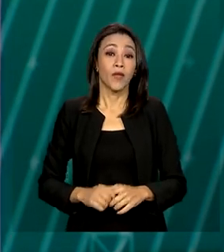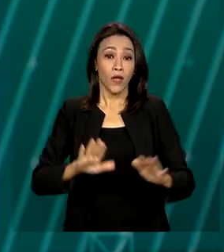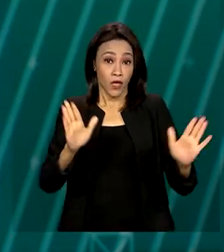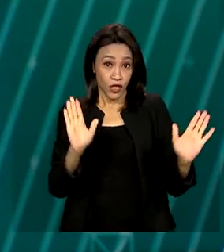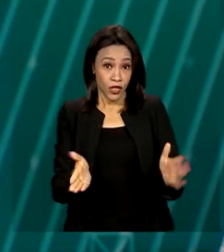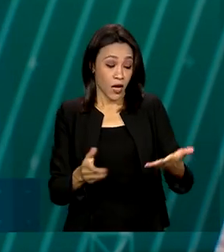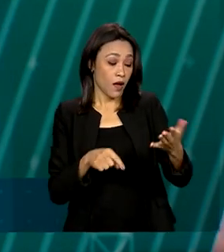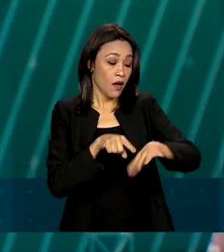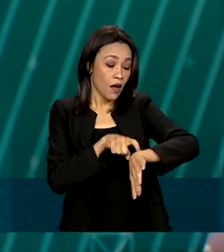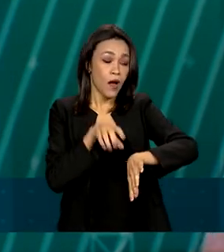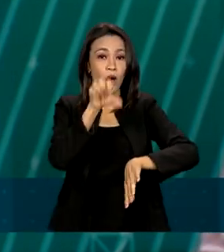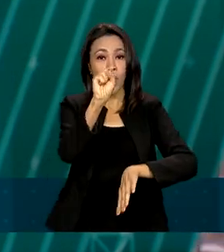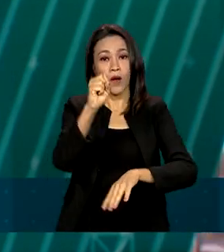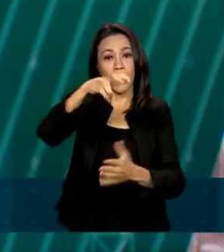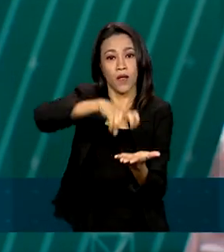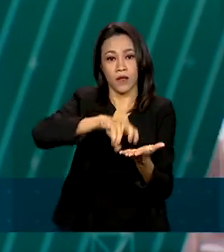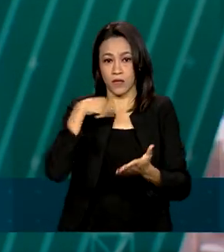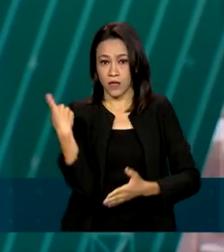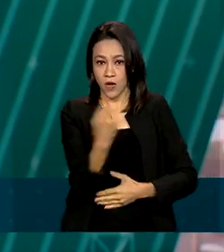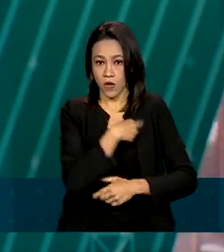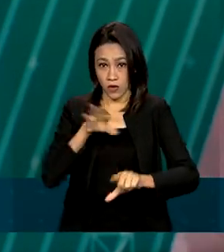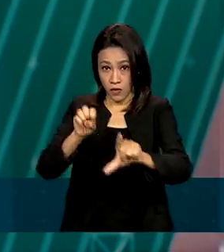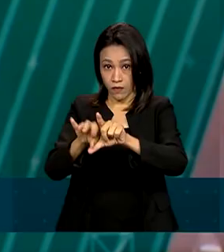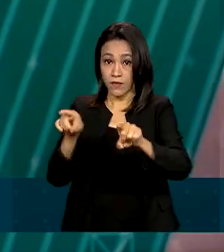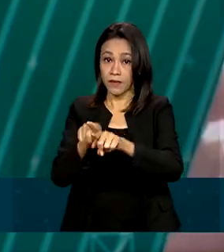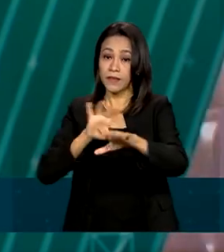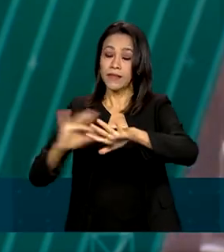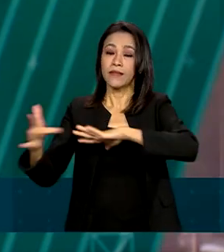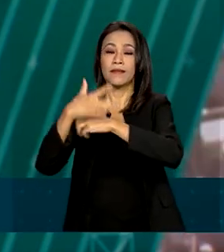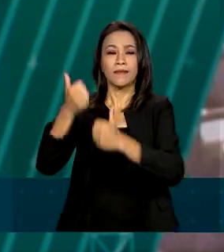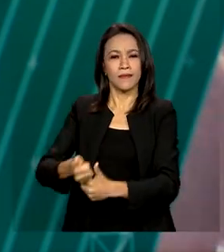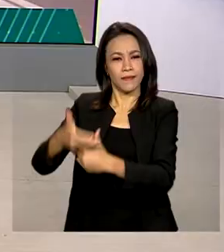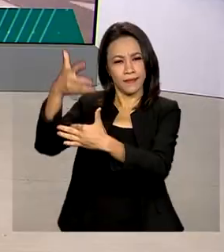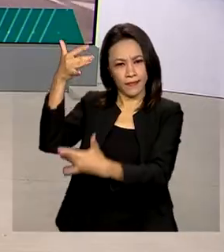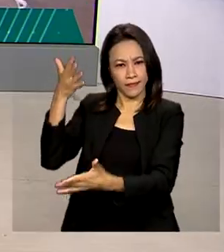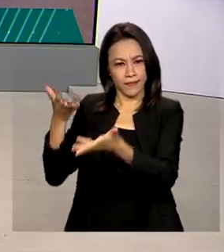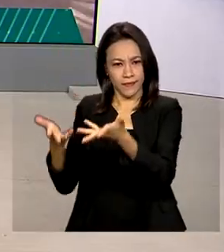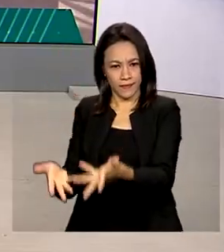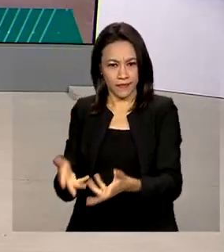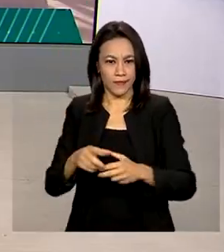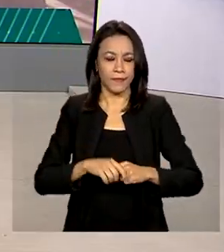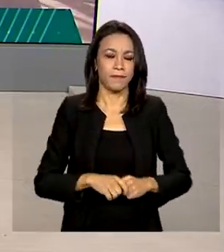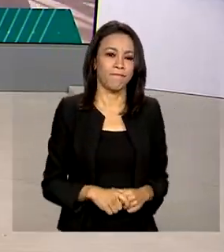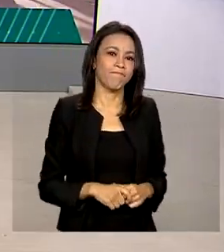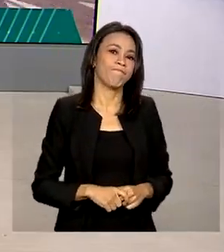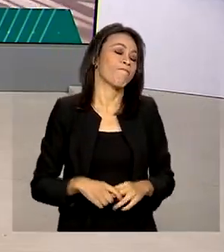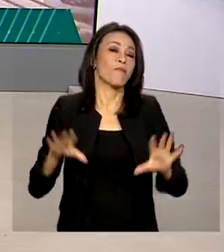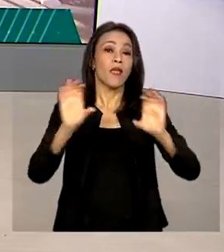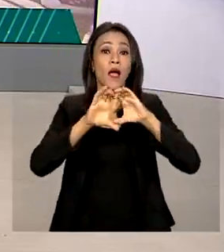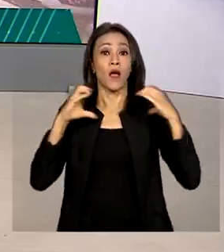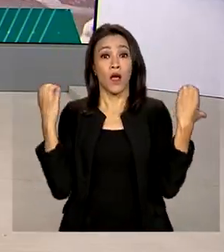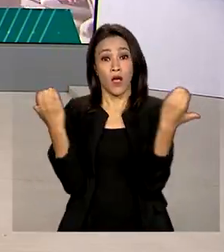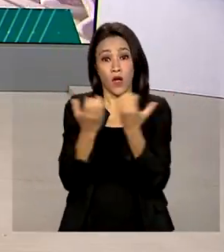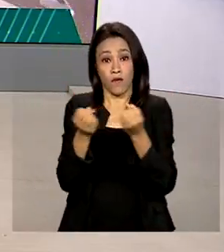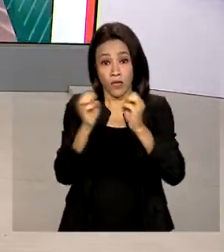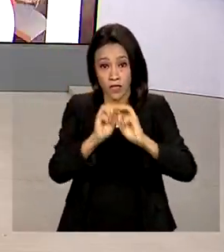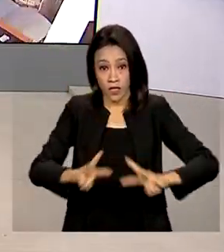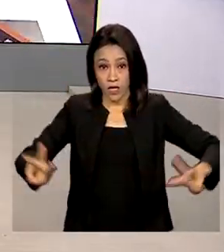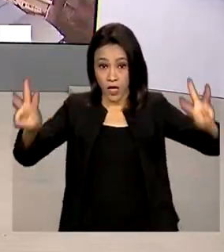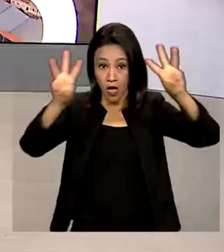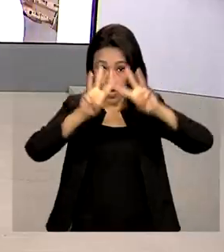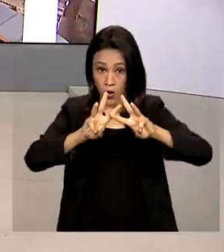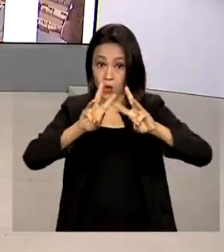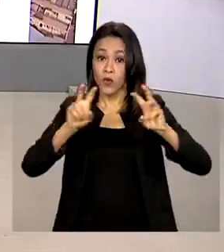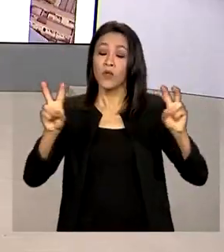Oito horas da manhã, estamos ao vivo também pelas redes sociais. A conferência da ONU sobre